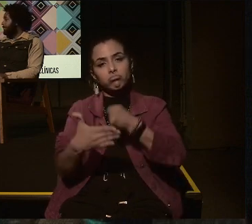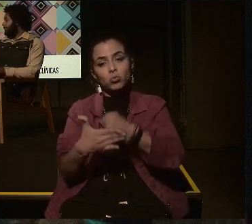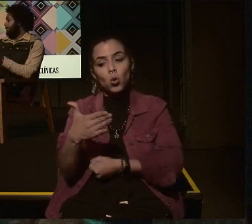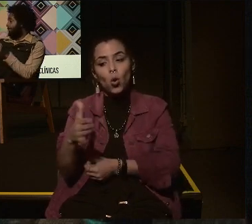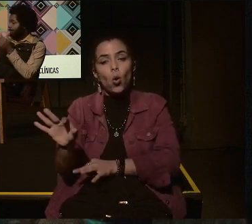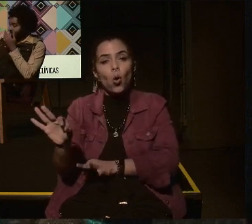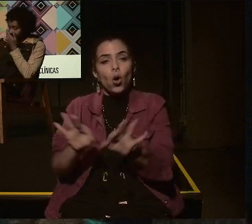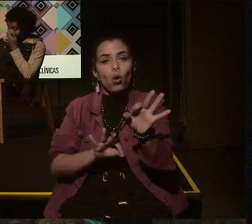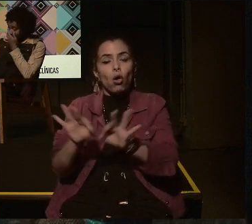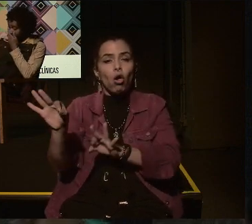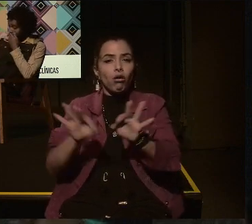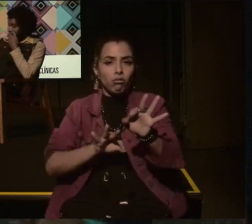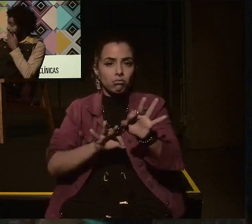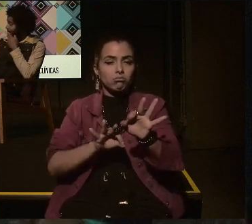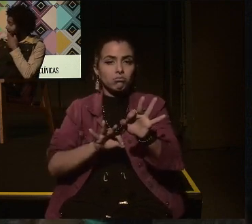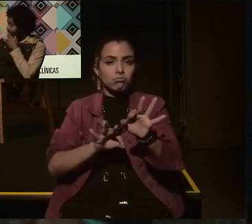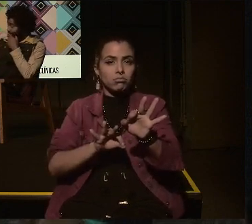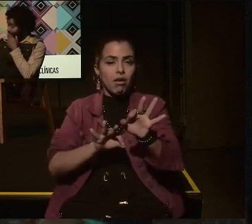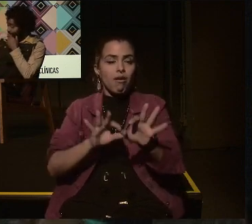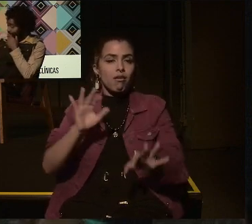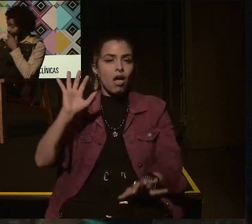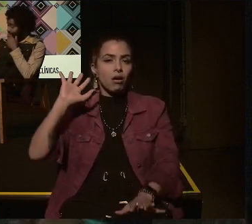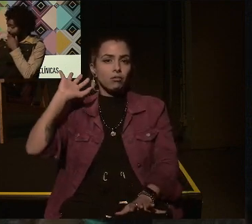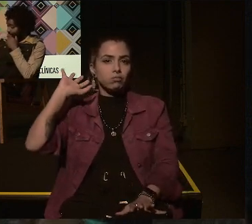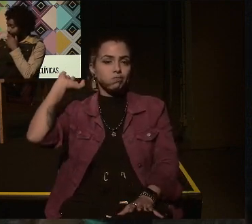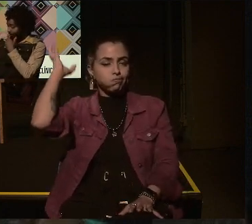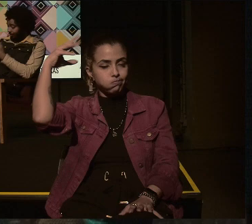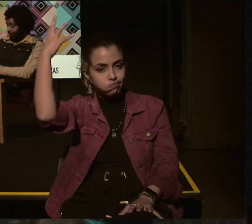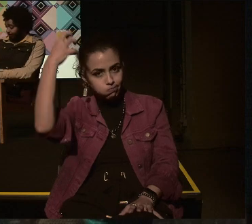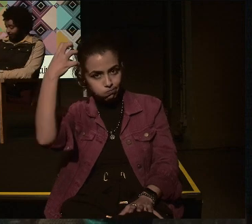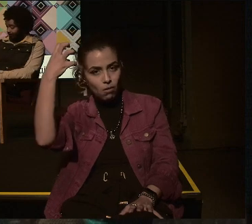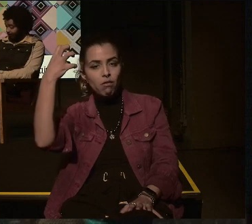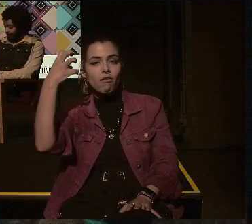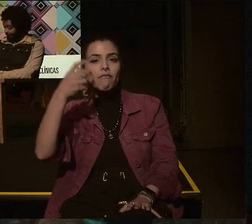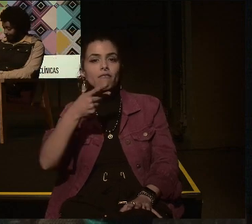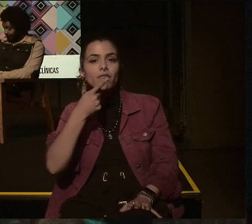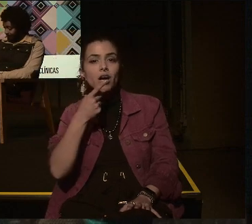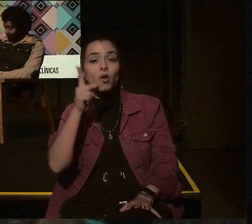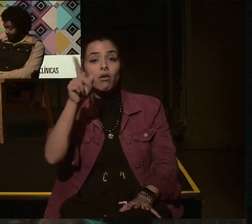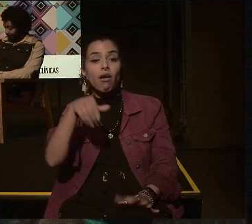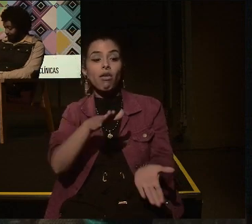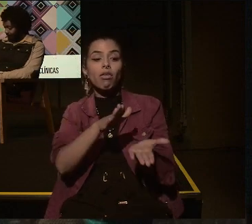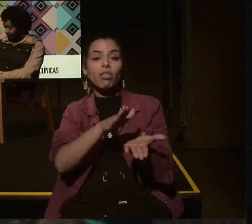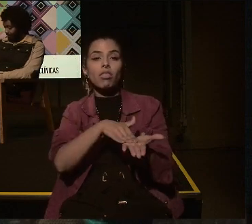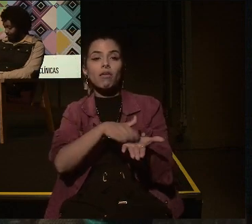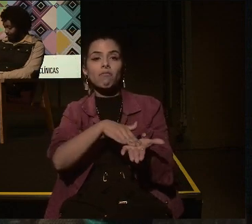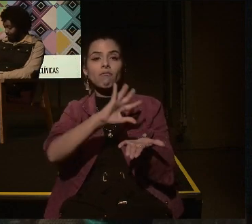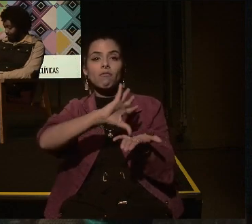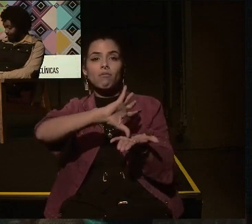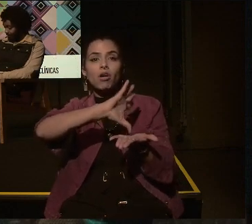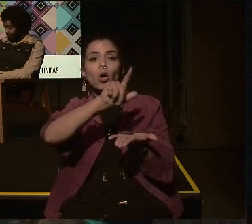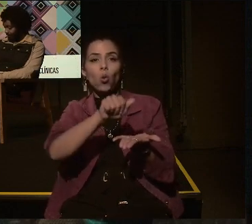tudo, que a Marileia de Almeida chama de devir quilomba, questionando